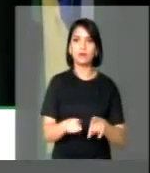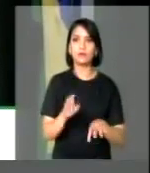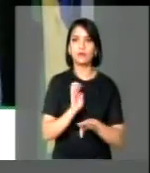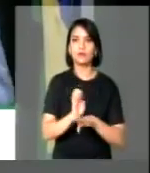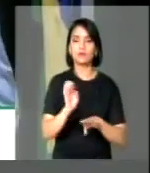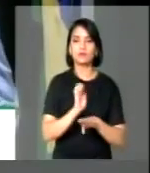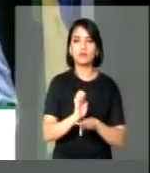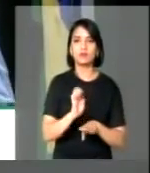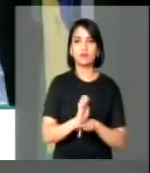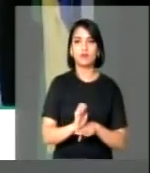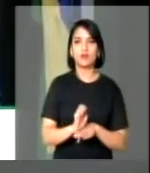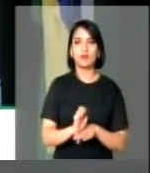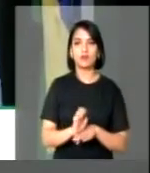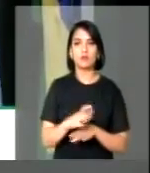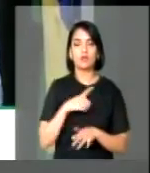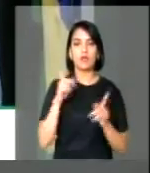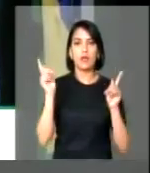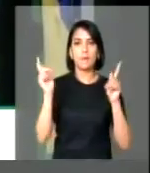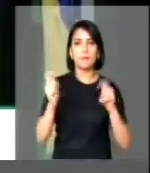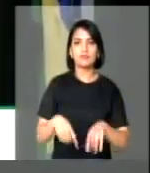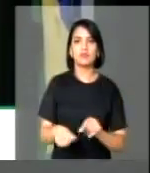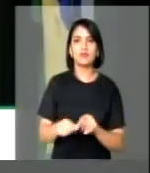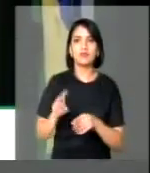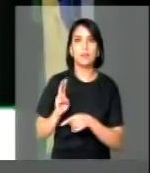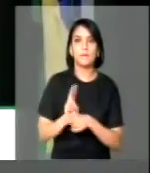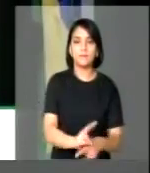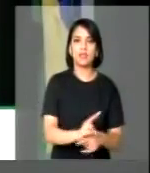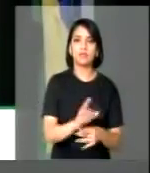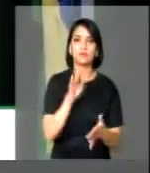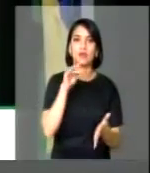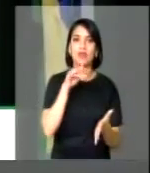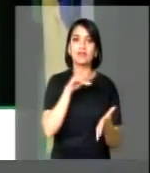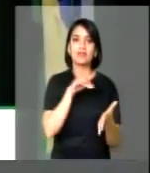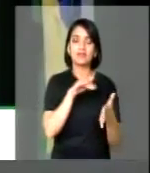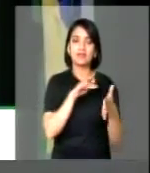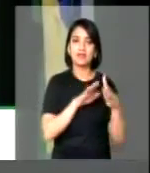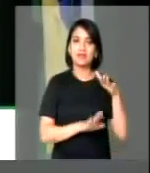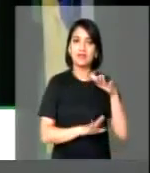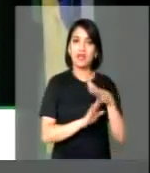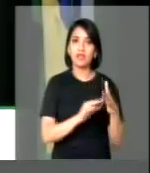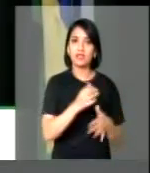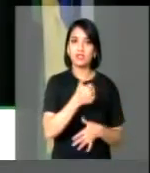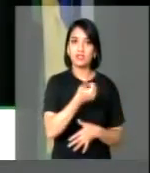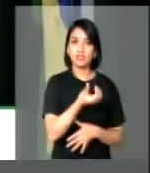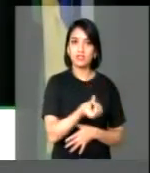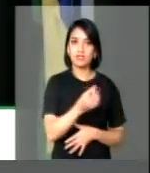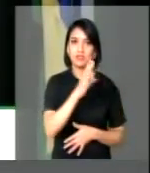tem capacidade de realizar empréstimos de até 16 bilhões,